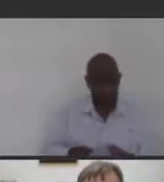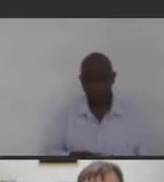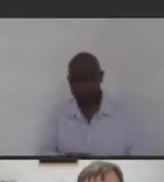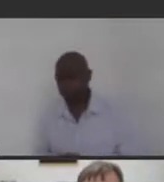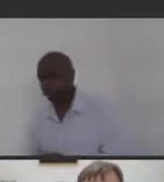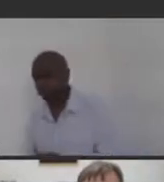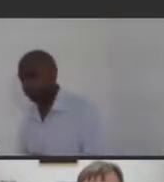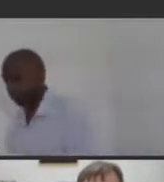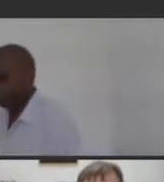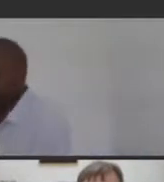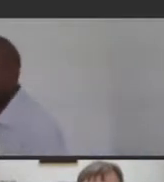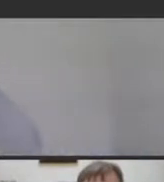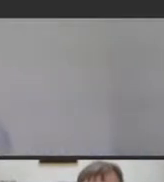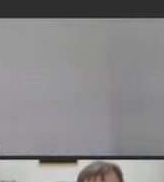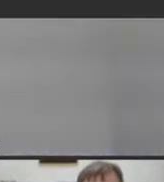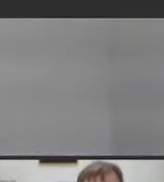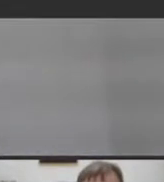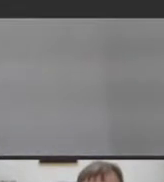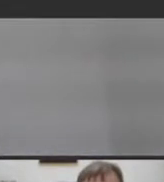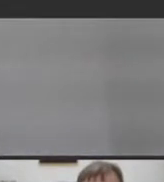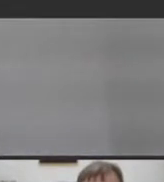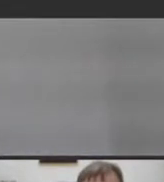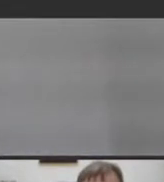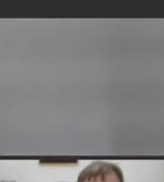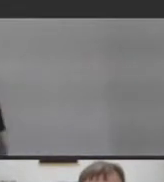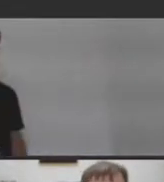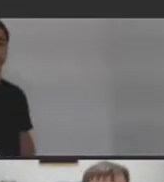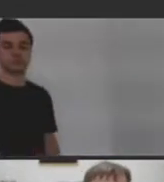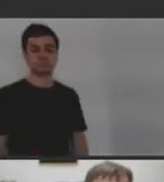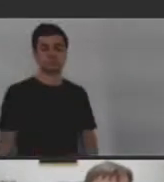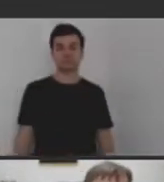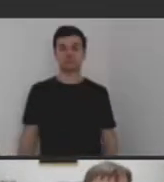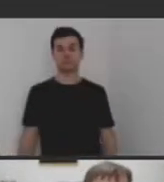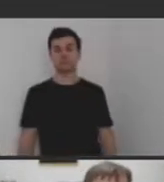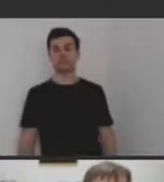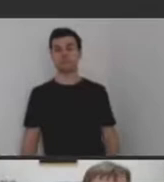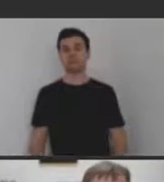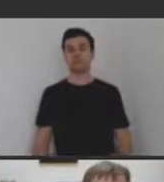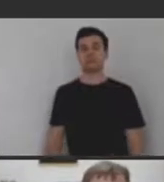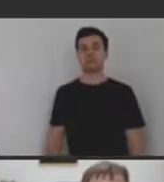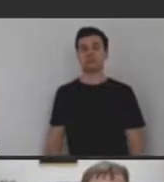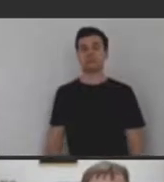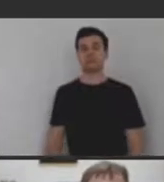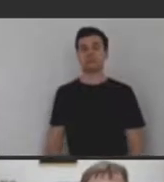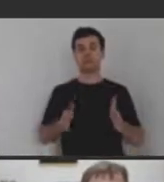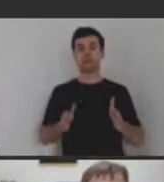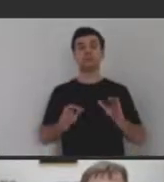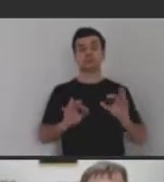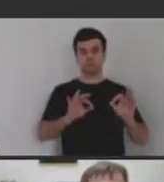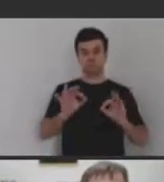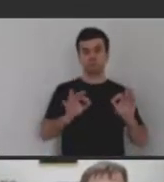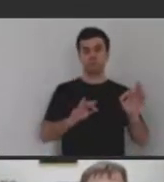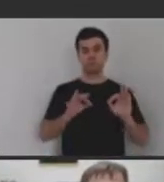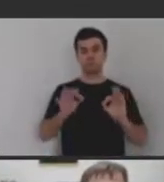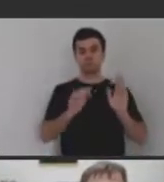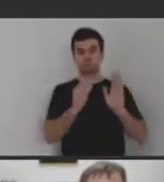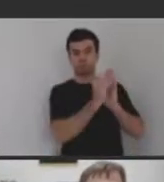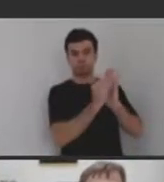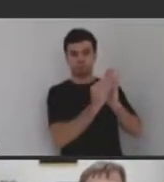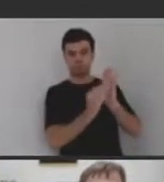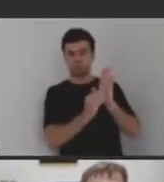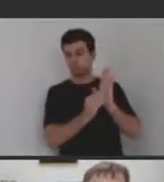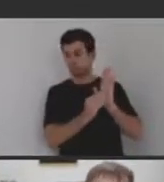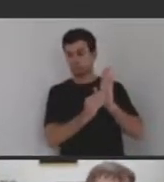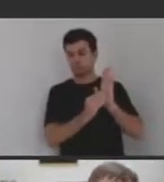Não, excelência, eu até estou preparando um requerimento para semana que vem, tá. Mas esse aqui eu estou perguntando a entrada financeira e saída para a gente ter um